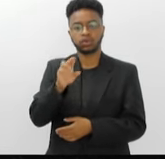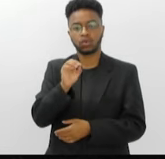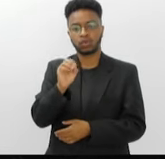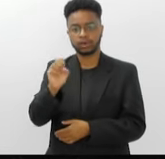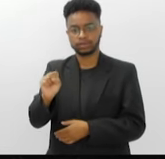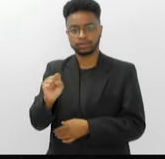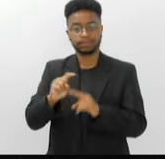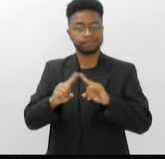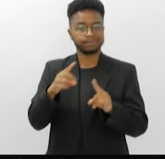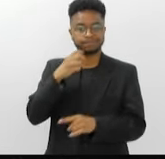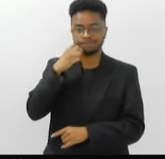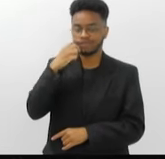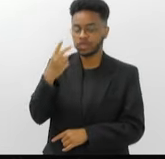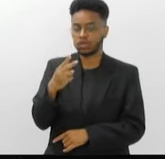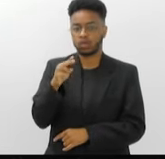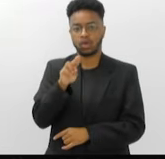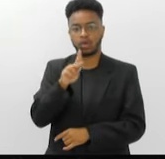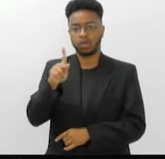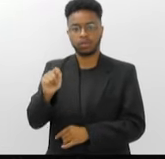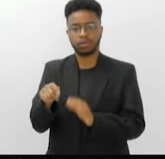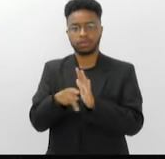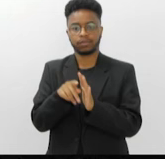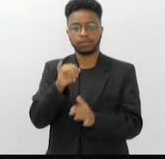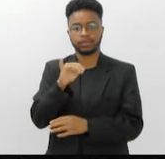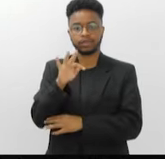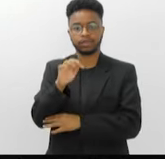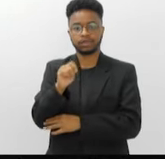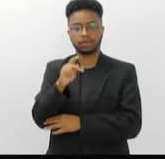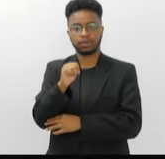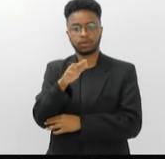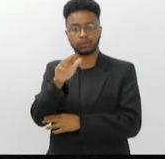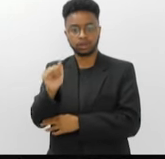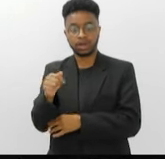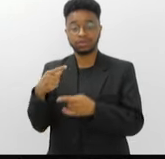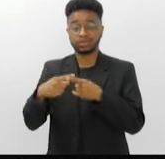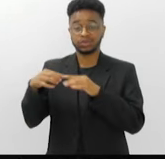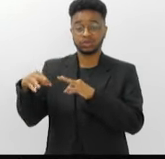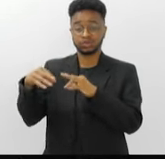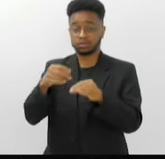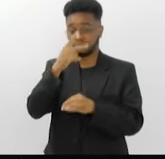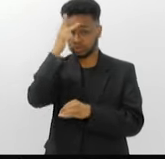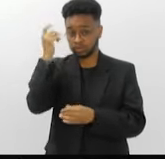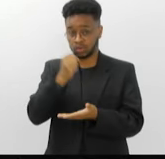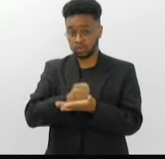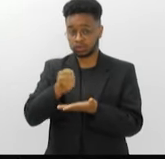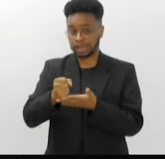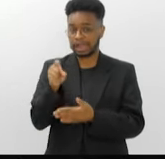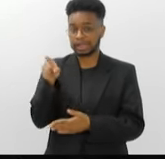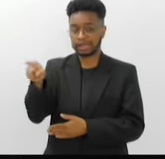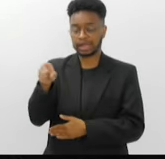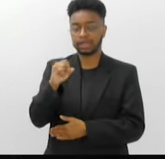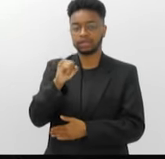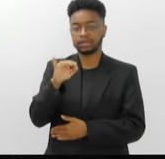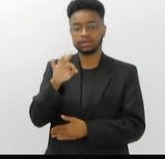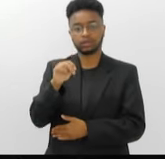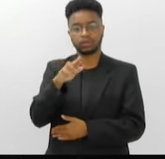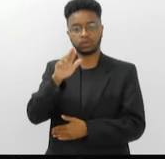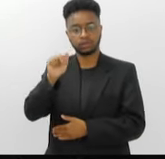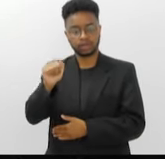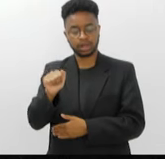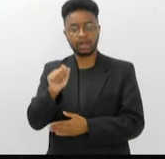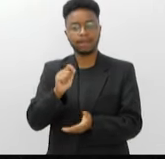Uma vergonha a UPA de Itaperuna. Todos os contratados da UPA de Itaperuna são contratados por